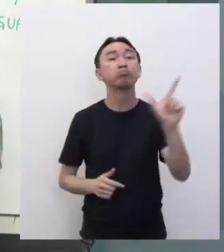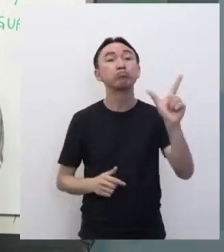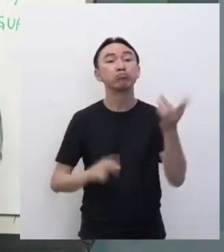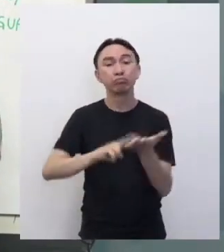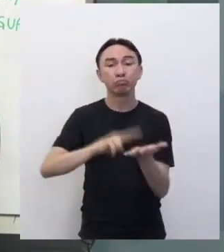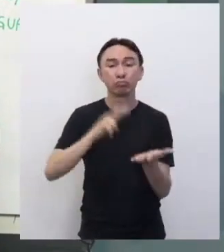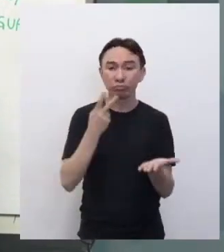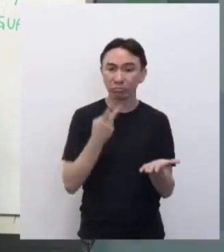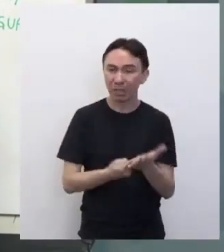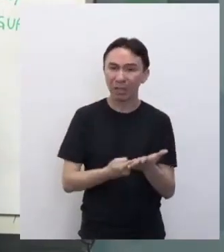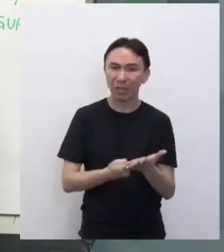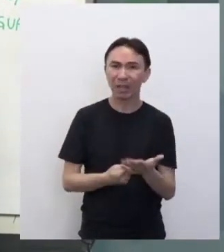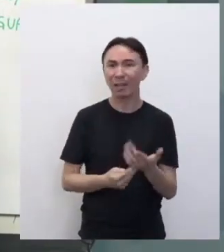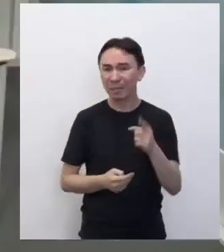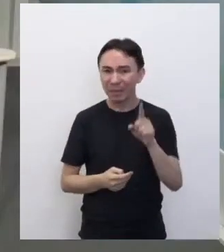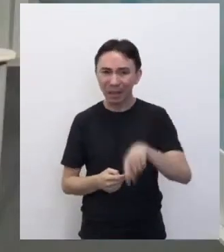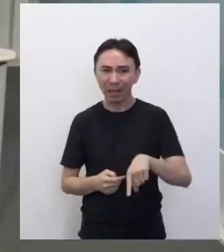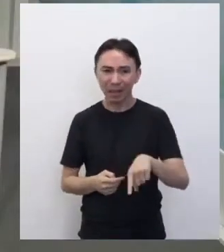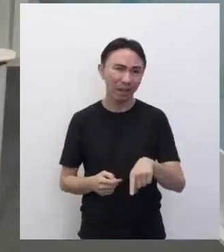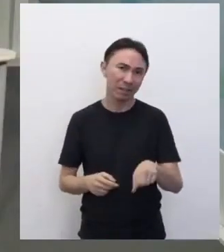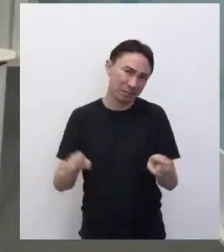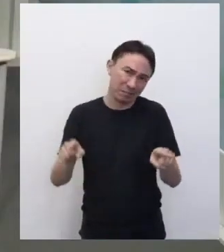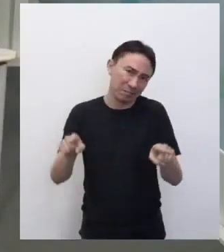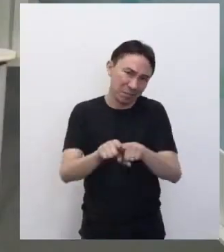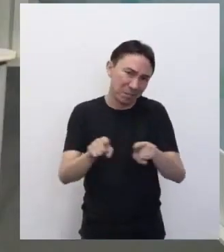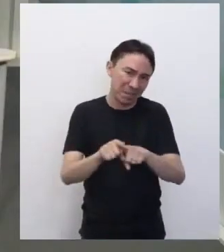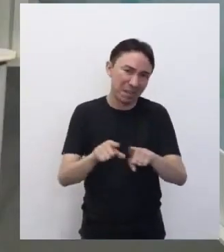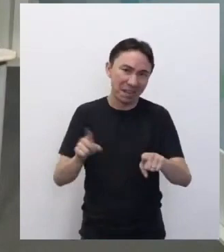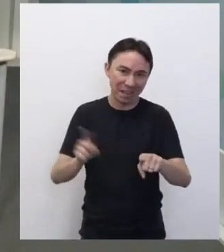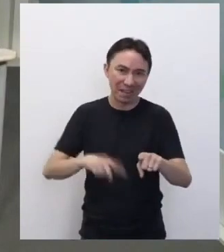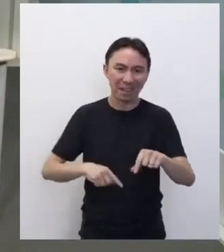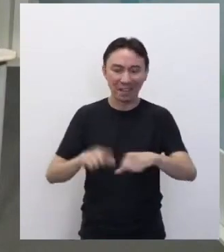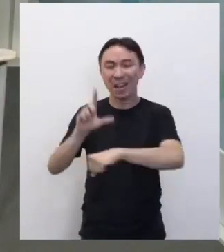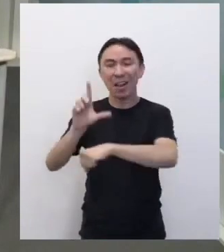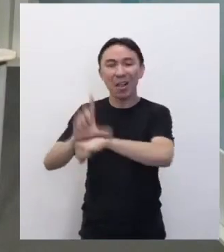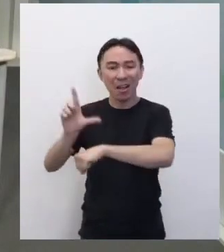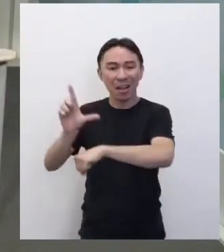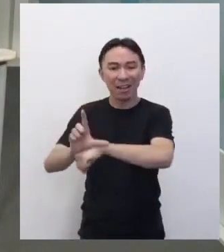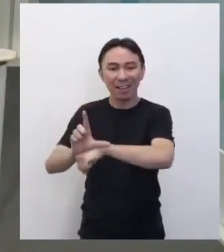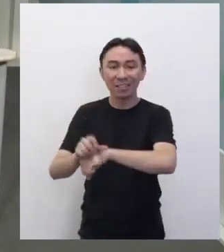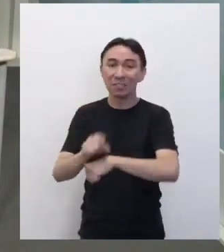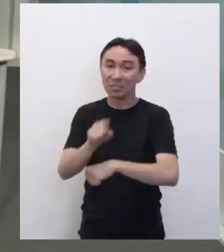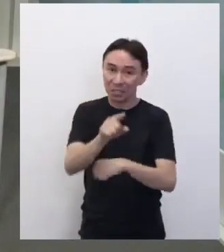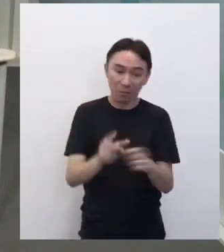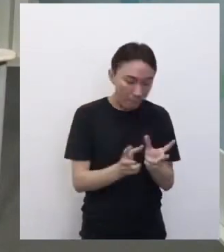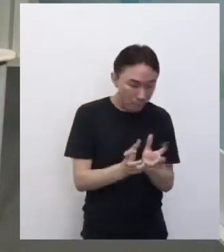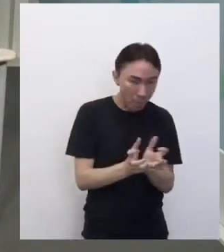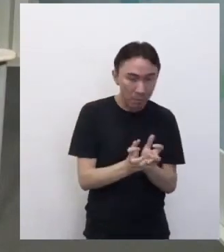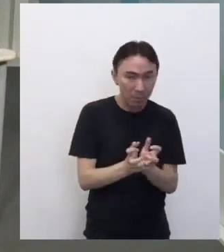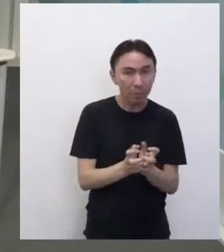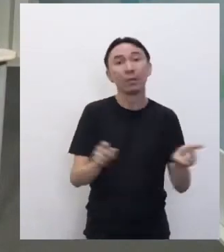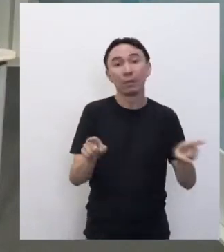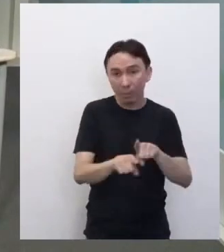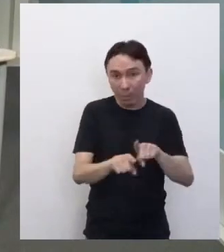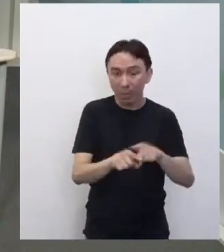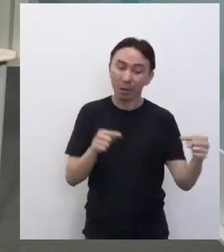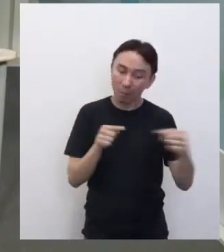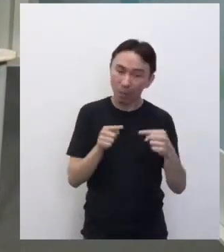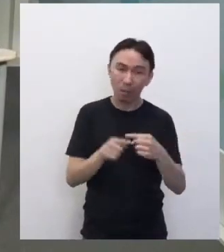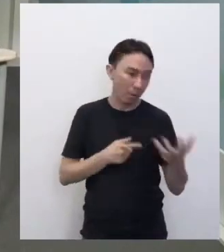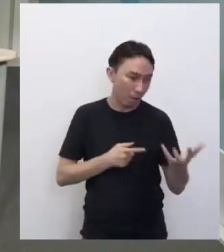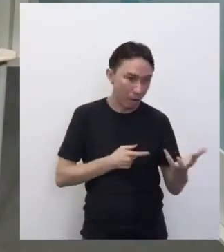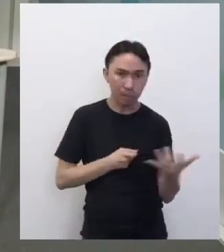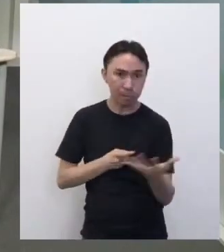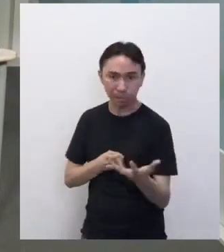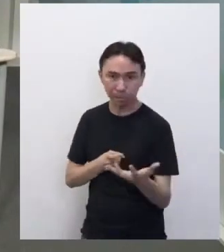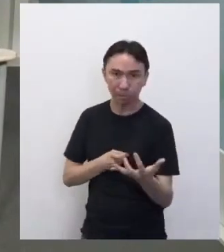como loja, não é isso? Também, magazine com loja. E quem joga videogame também é um tipo de arma. É um tipo de arma. Então, no nosso caso aqui, quando a gente